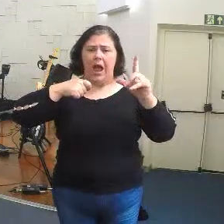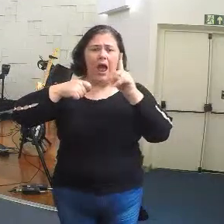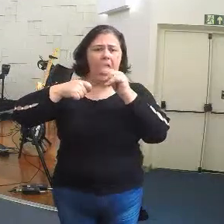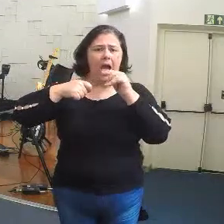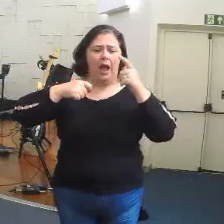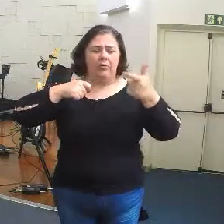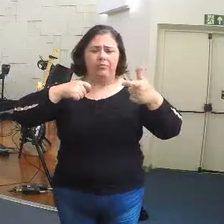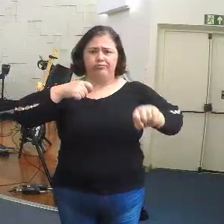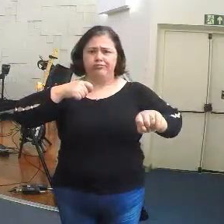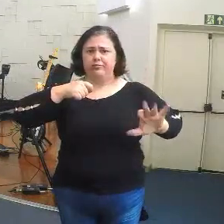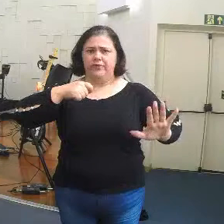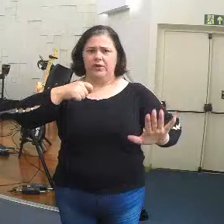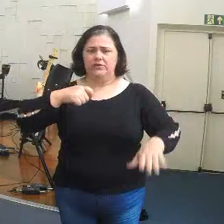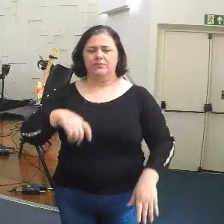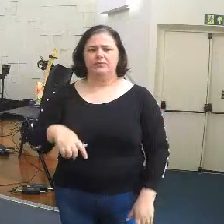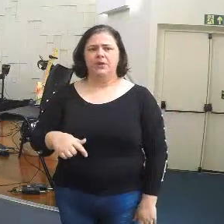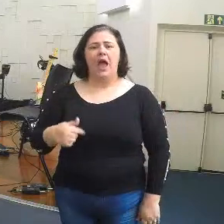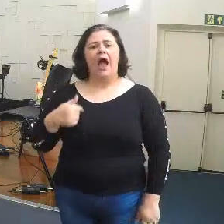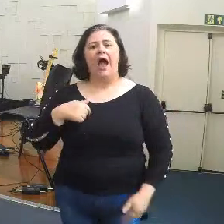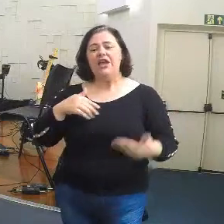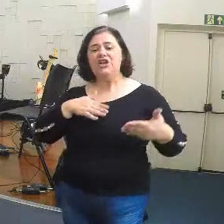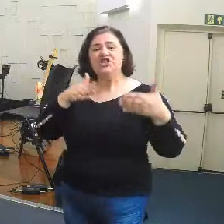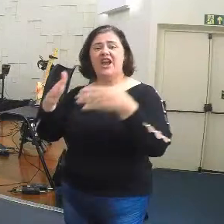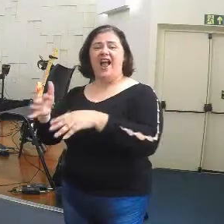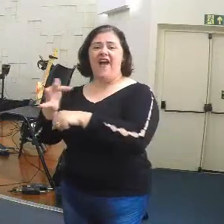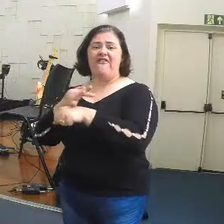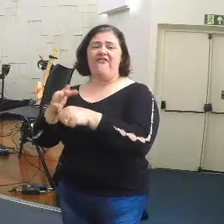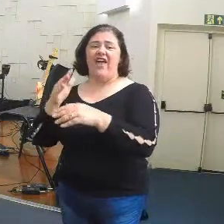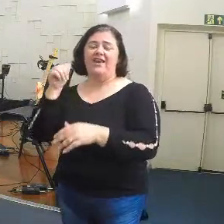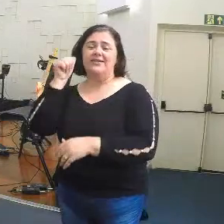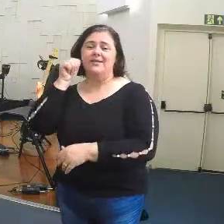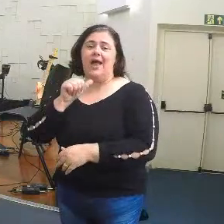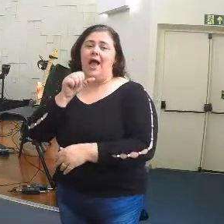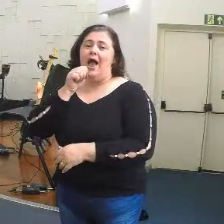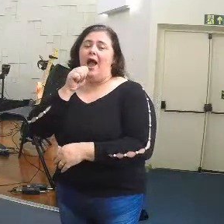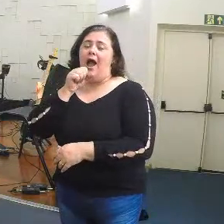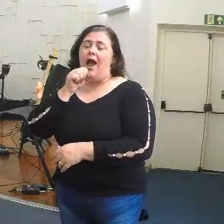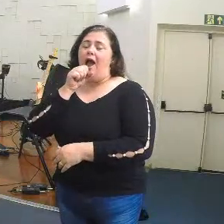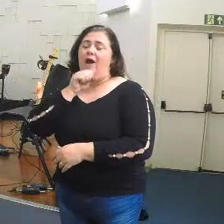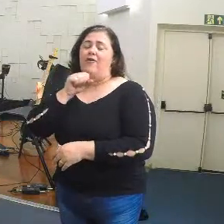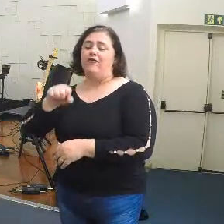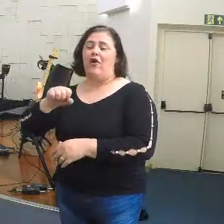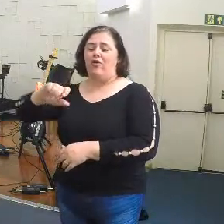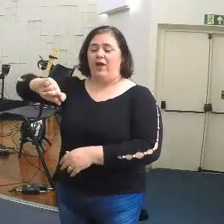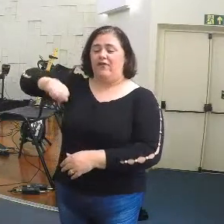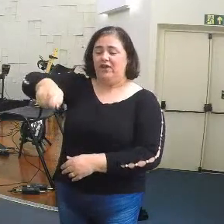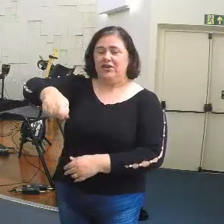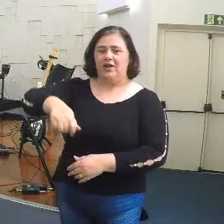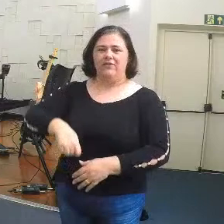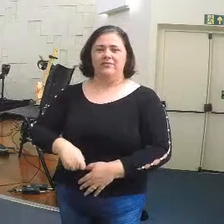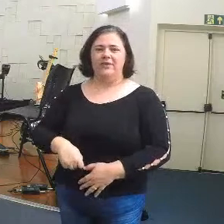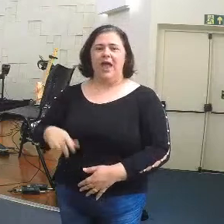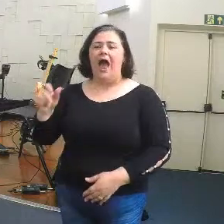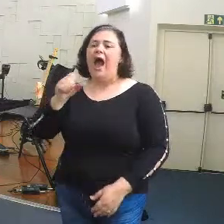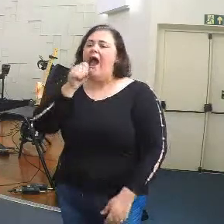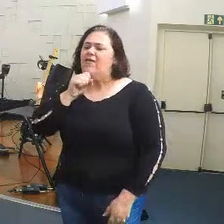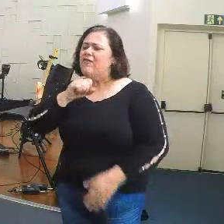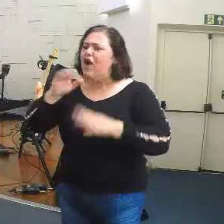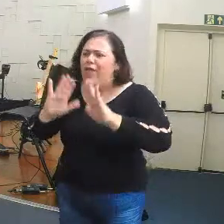torneira. E o que é que eu fazia quando chegava de férias lá na casa da minha avó? Eu fechava a torneira. Aí minha avó dizia o quê?